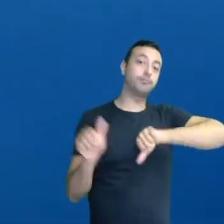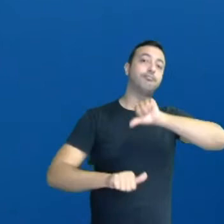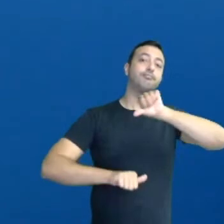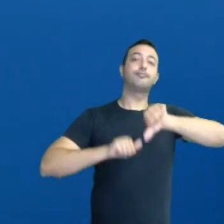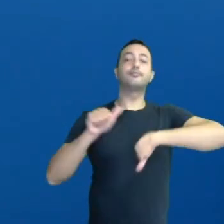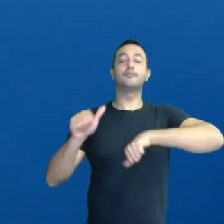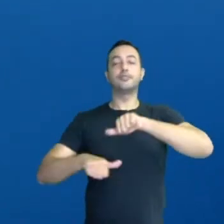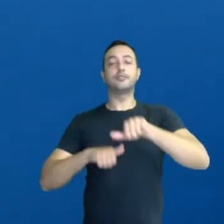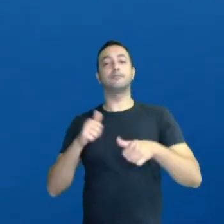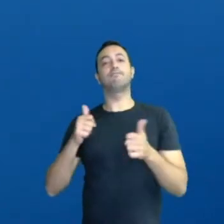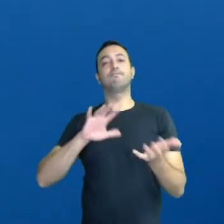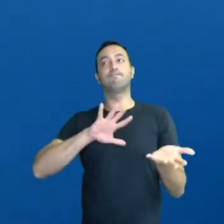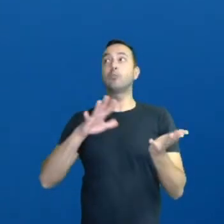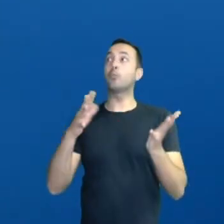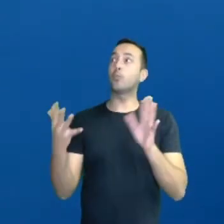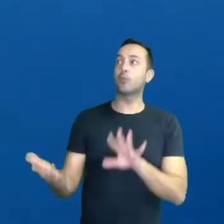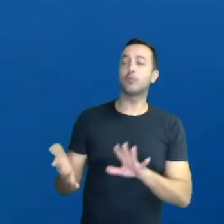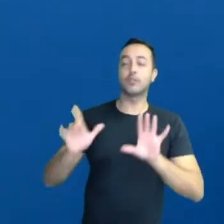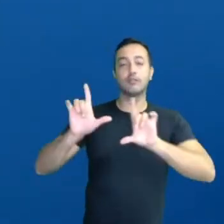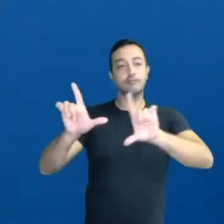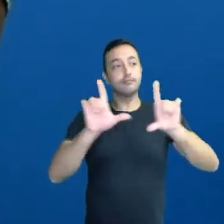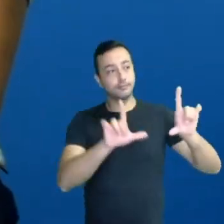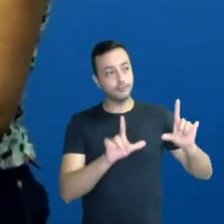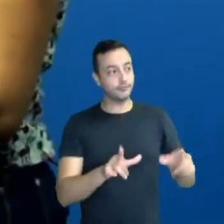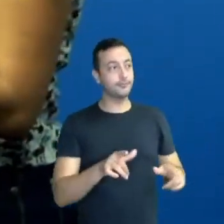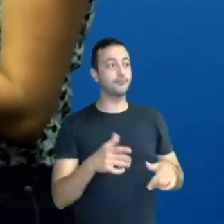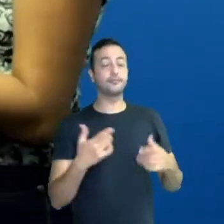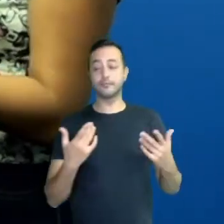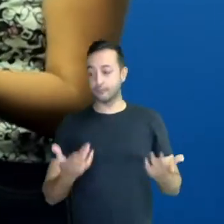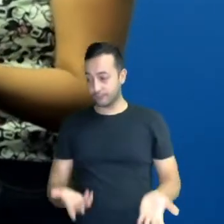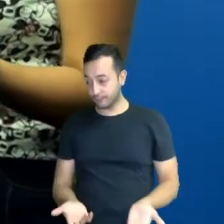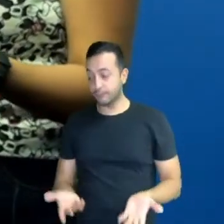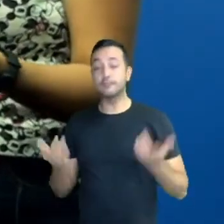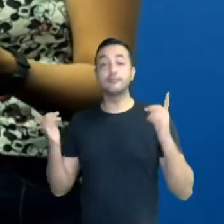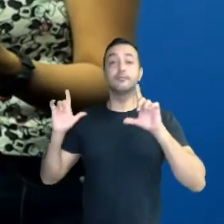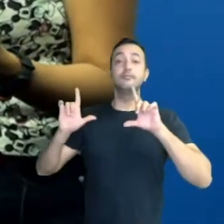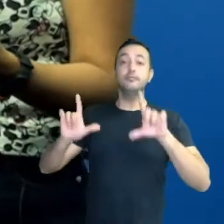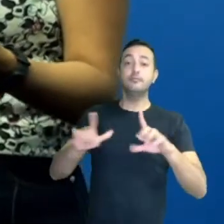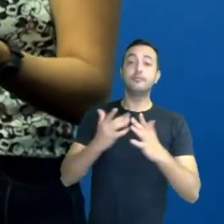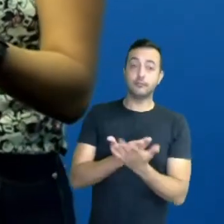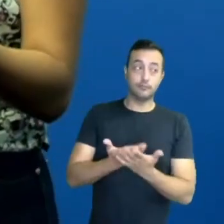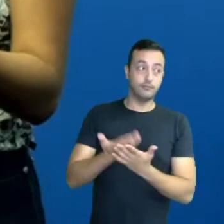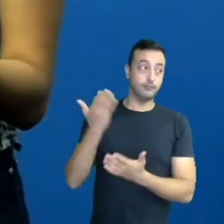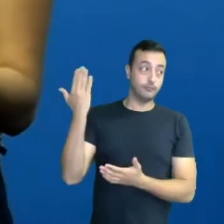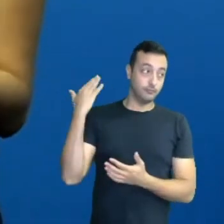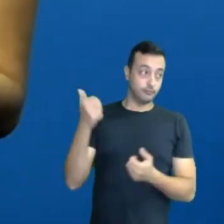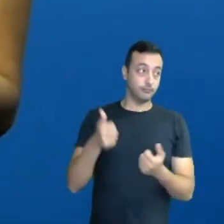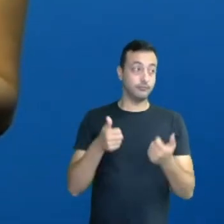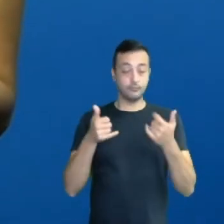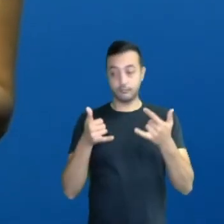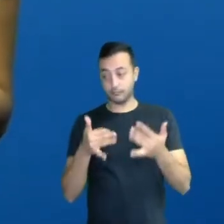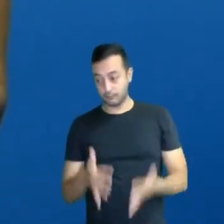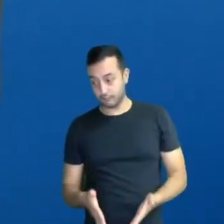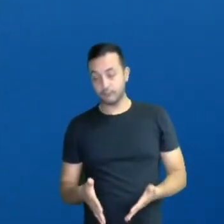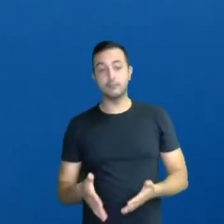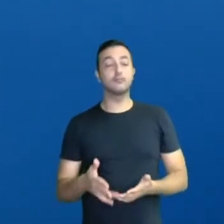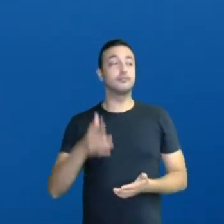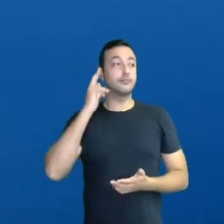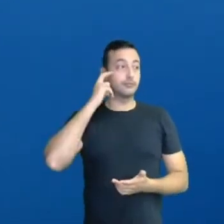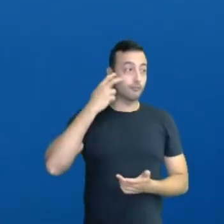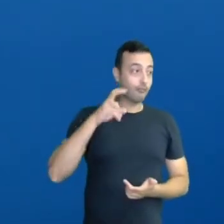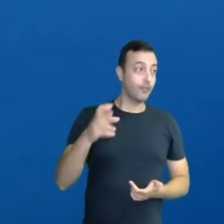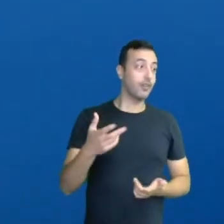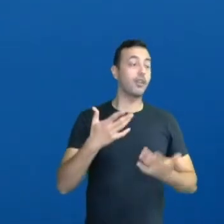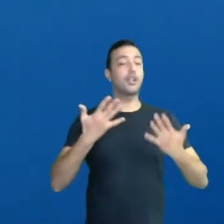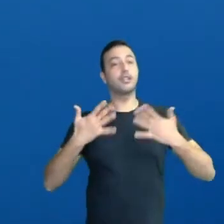dessa paisagem. Então, quando eu dei paisagem numa aula anterior e falei sobre os aspectos